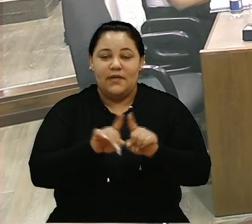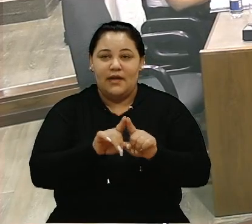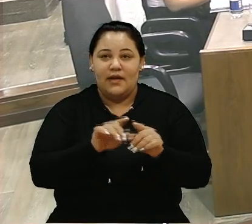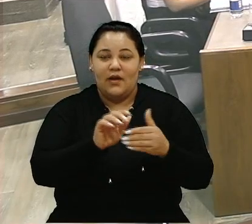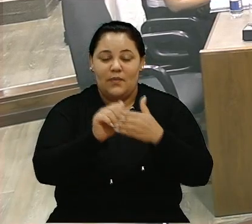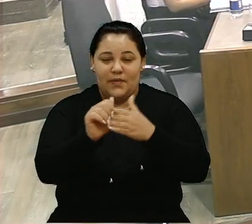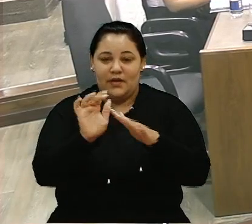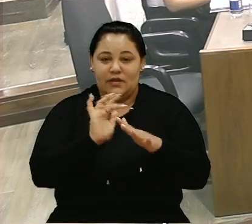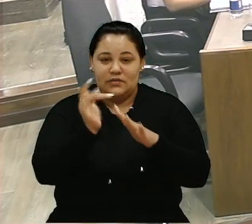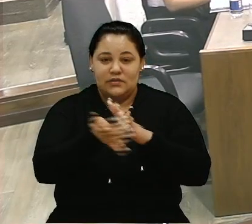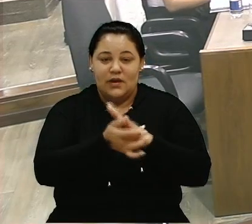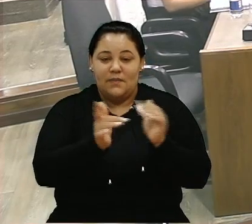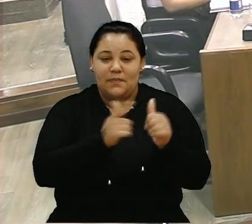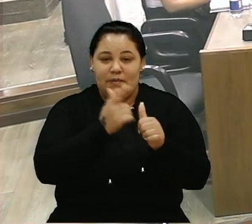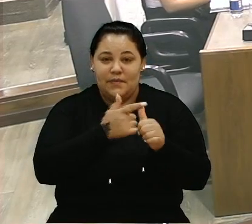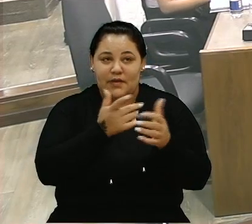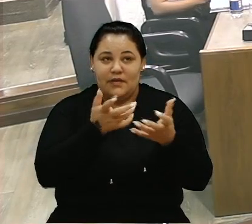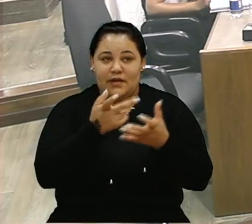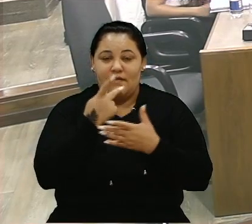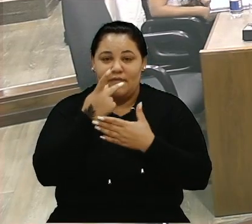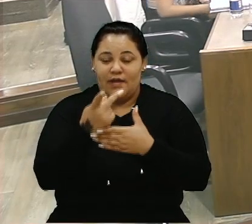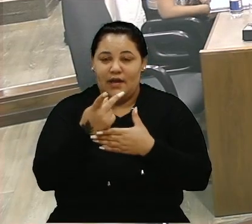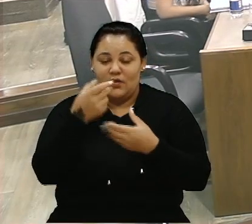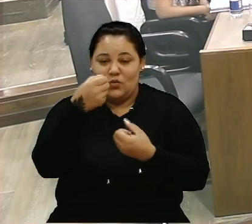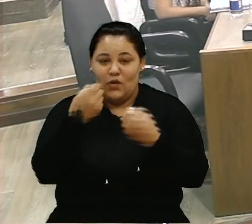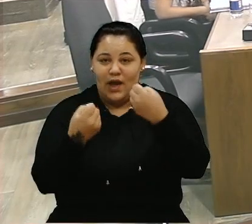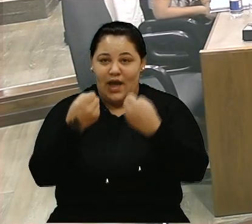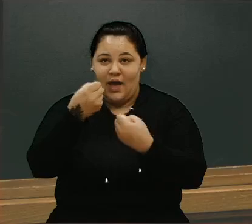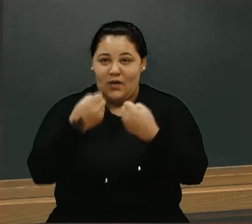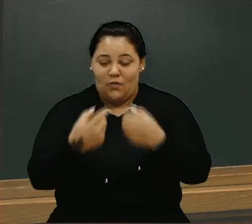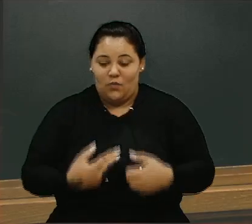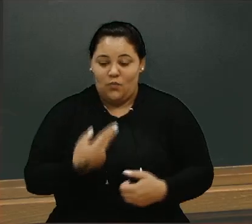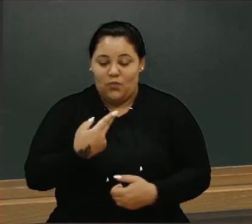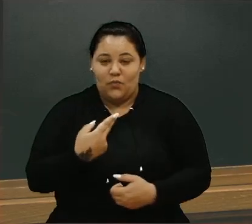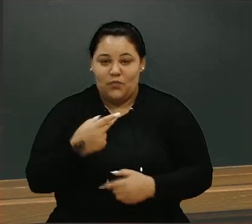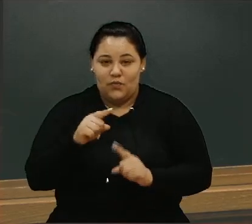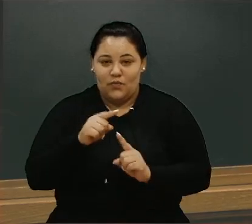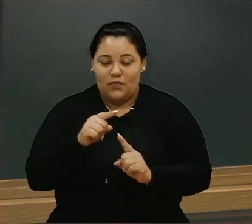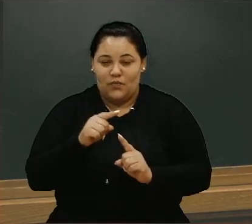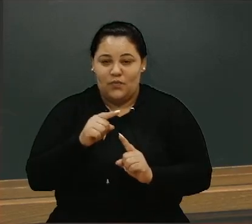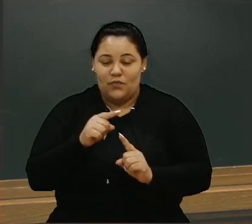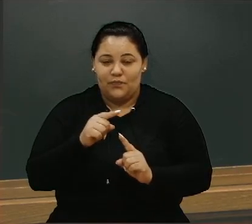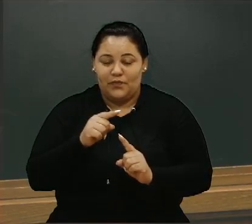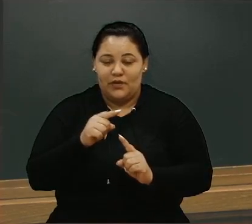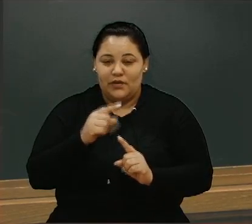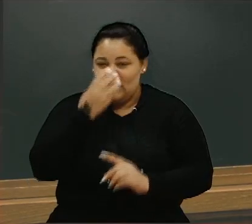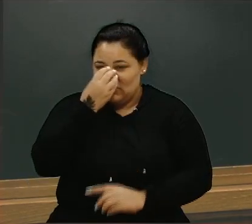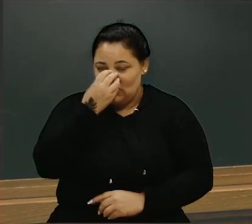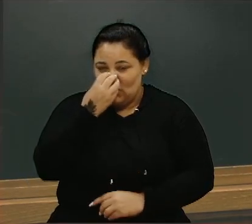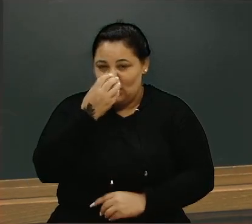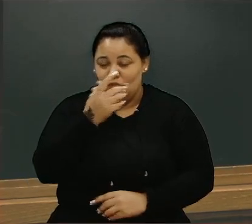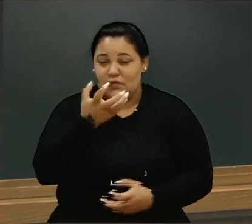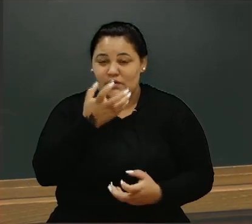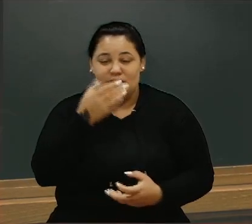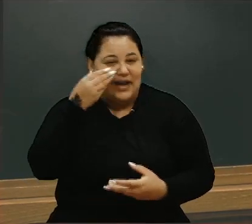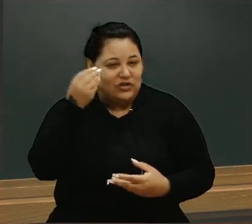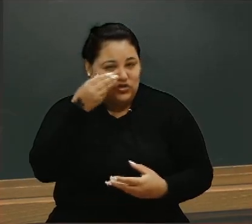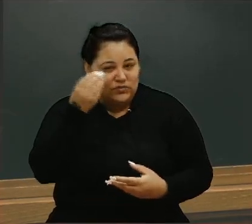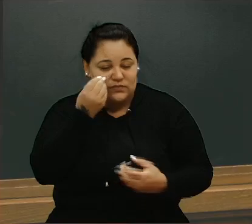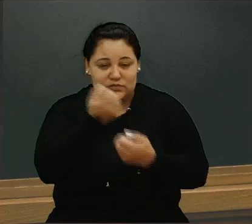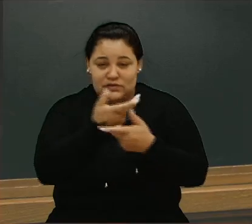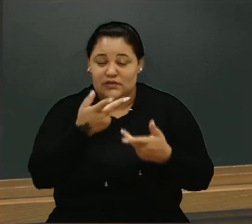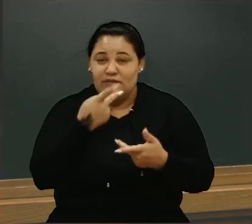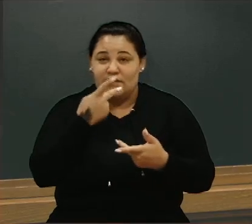pelas redes sociais. Primeiro eu queria falar do Castramóvel, falei um pouquinho antes, e queria tratar da servidora Daniela Ferrari,